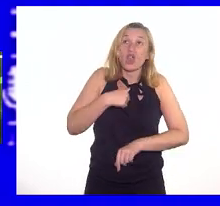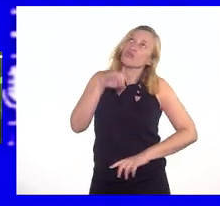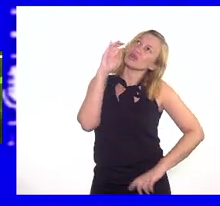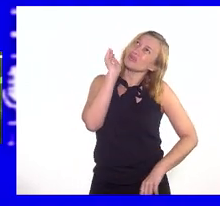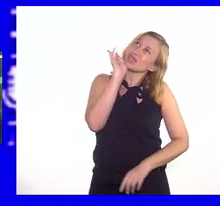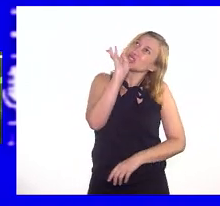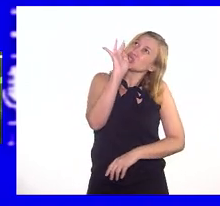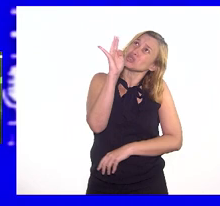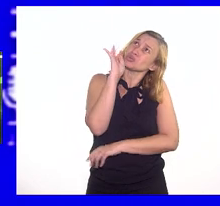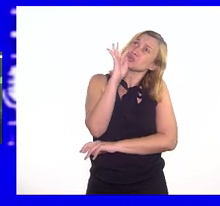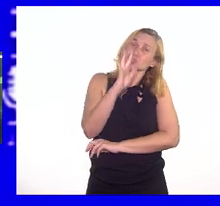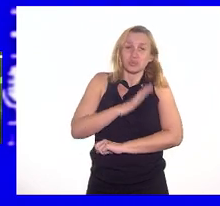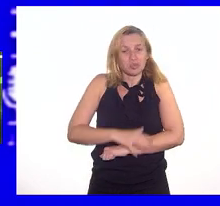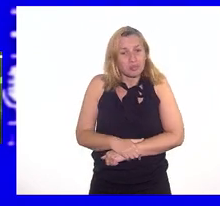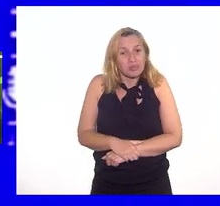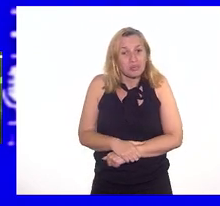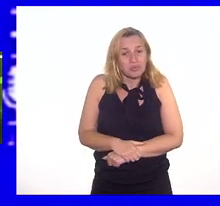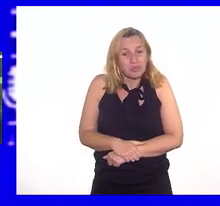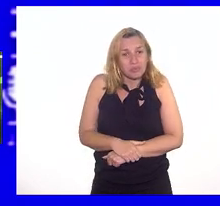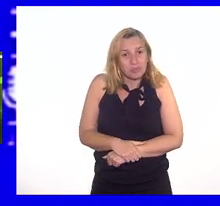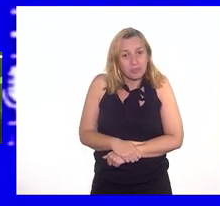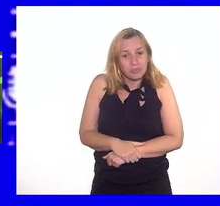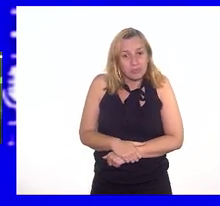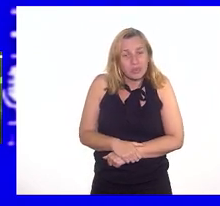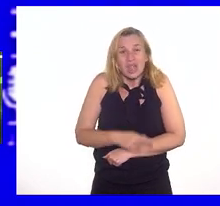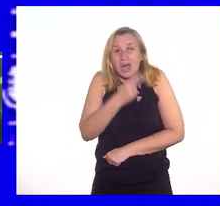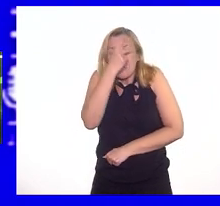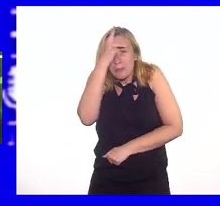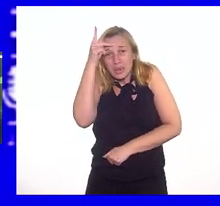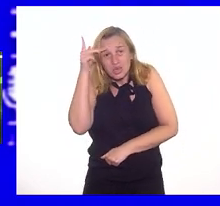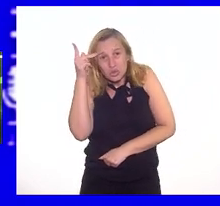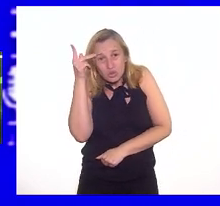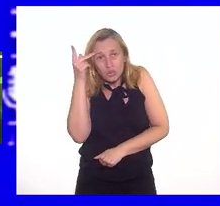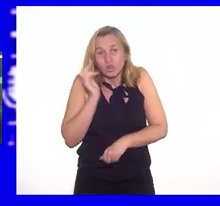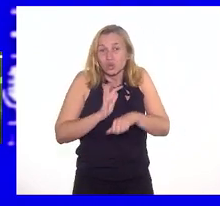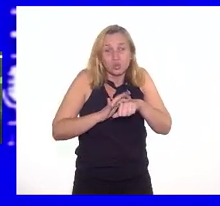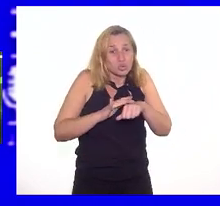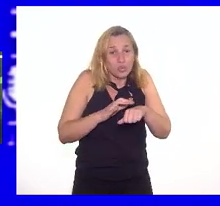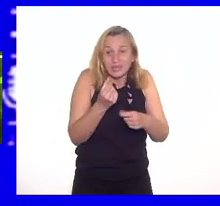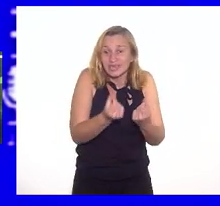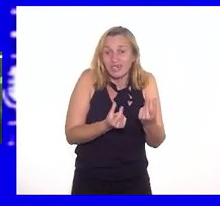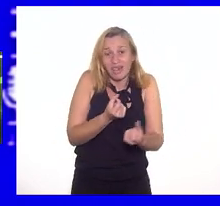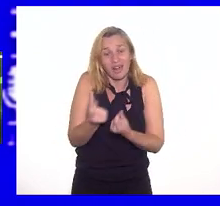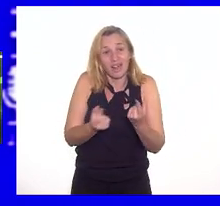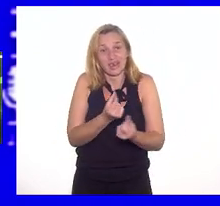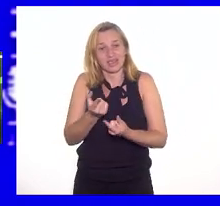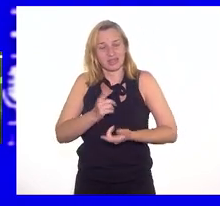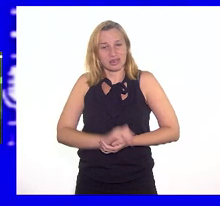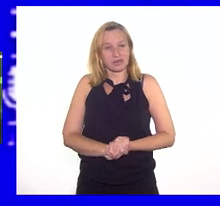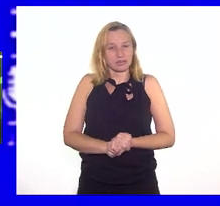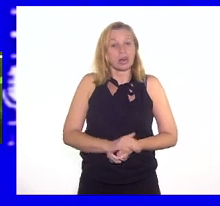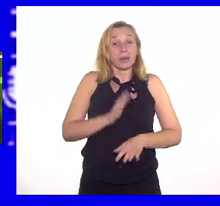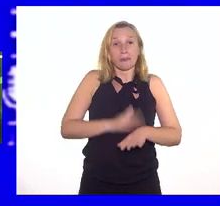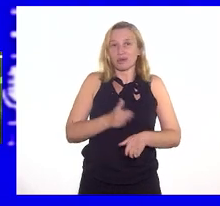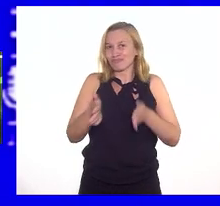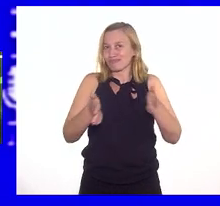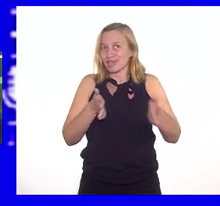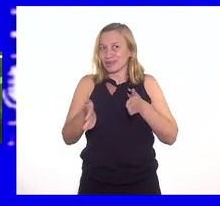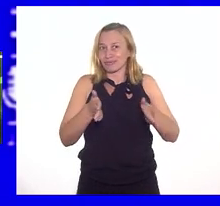imaginando a situação de pessoas com doenças raras, ainda mais no tempo de